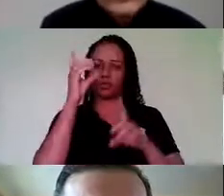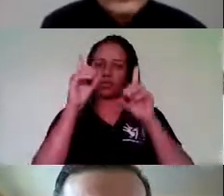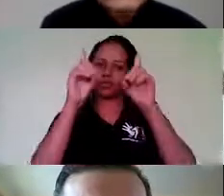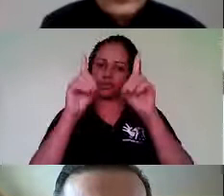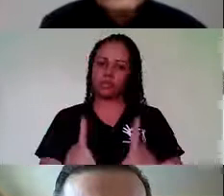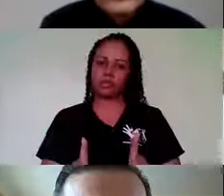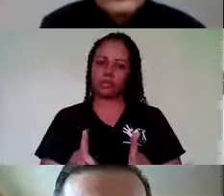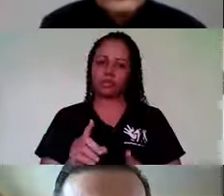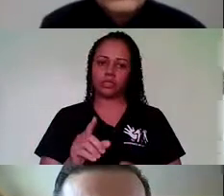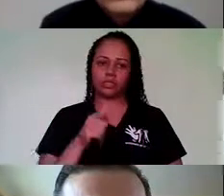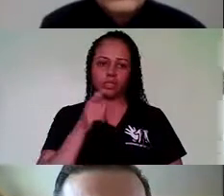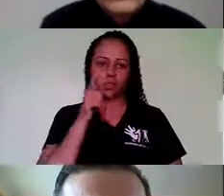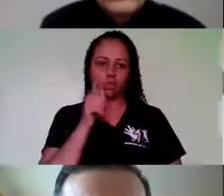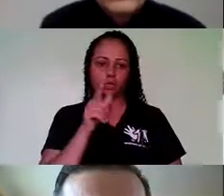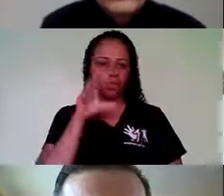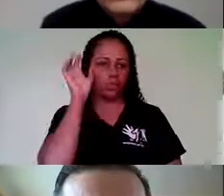aqui.